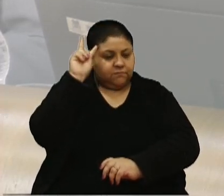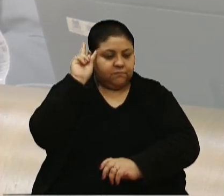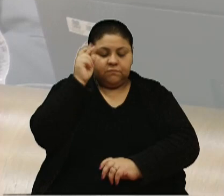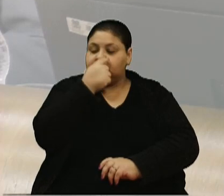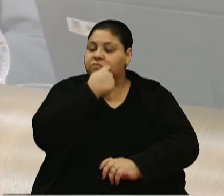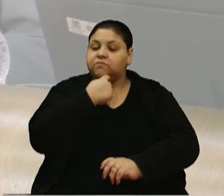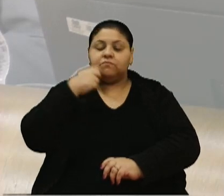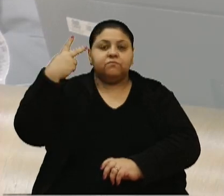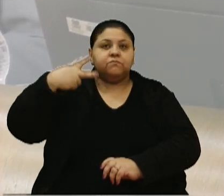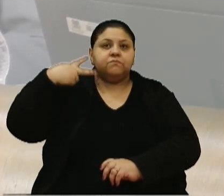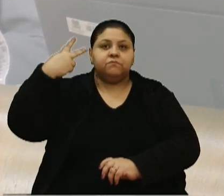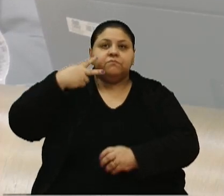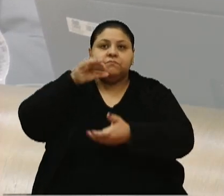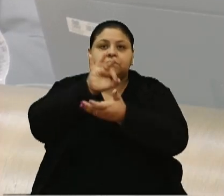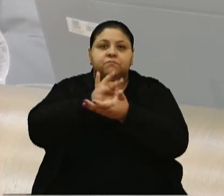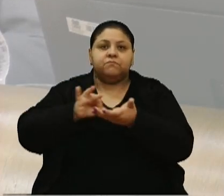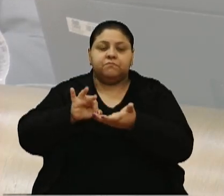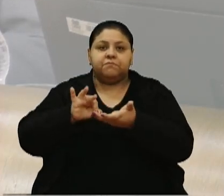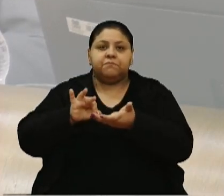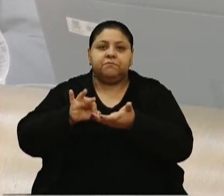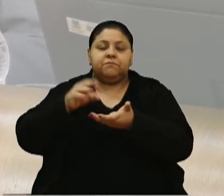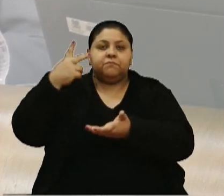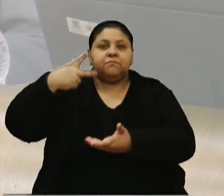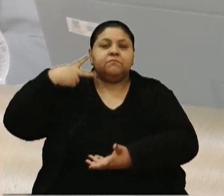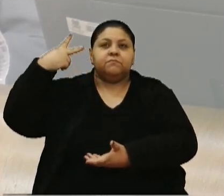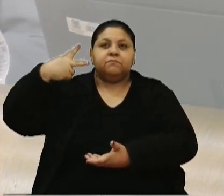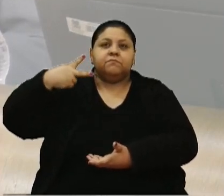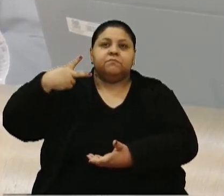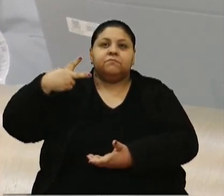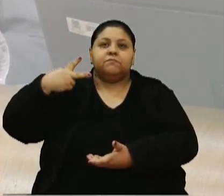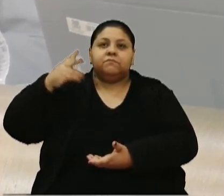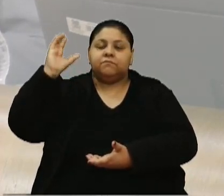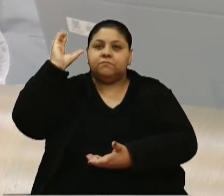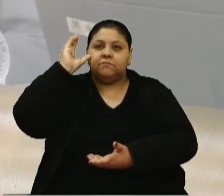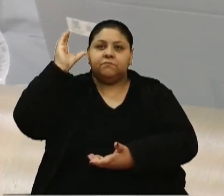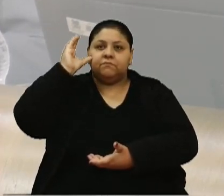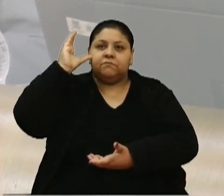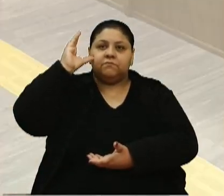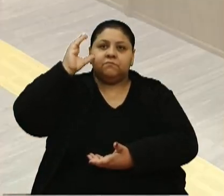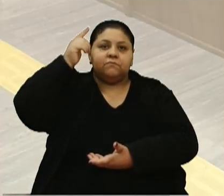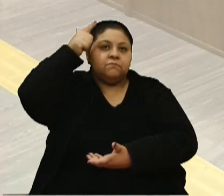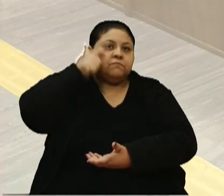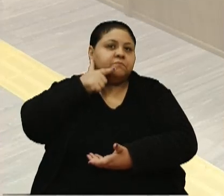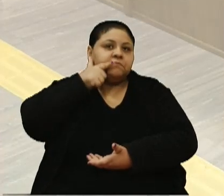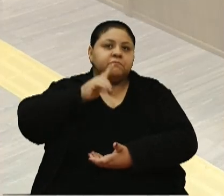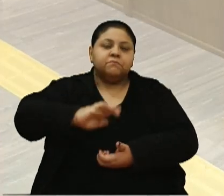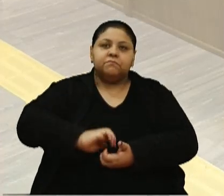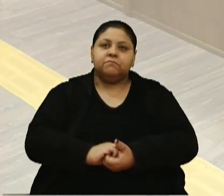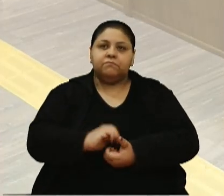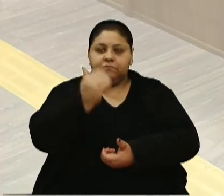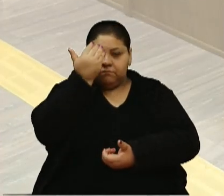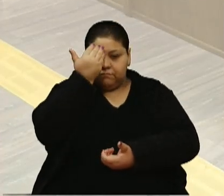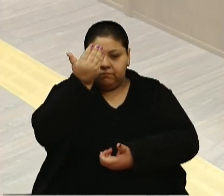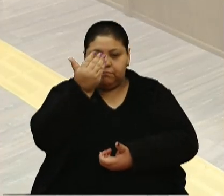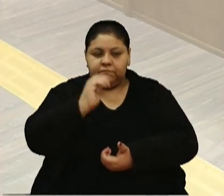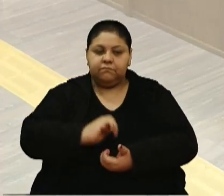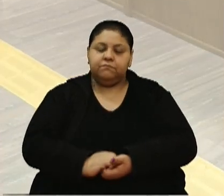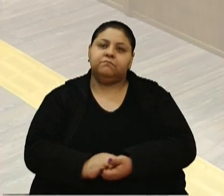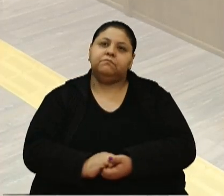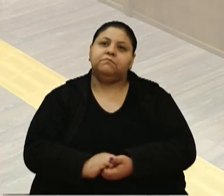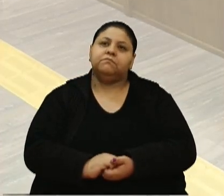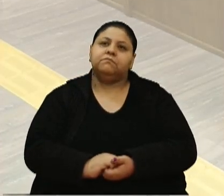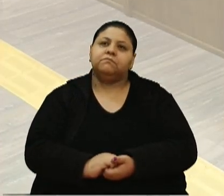Wagner Petrini. Vereadores inscritos no grande expediente, vereador Cadori e vereador Lucas Carenhato. Obrigado, vereador